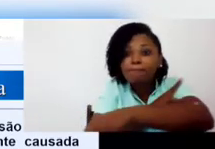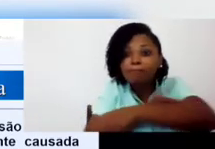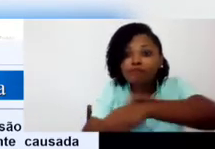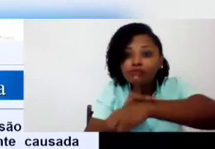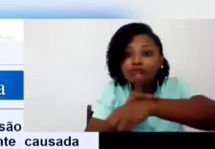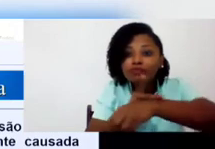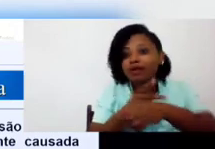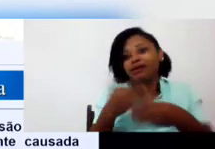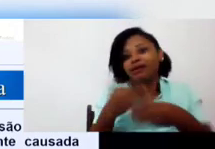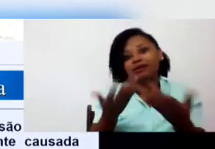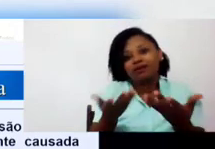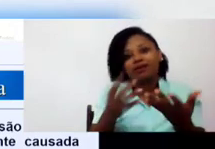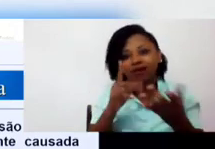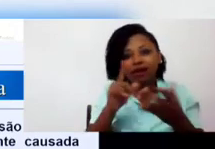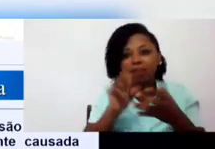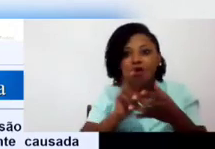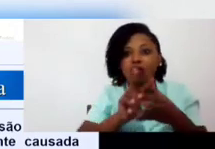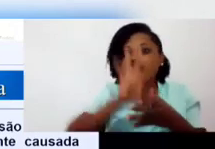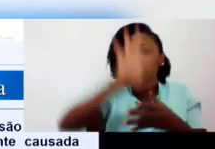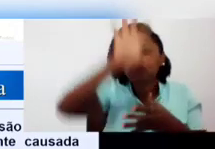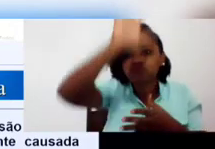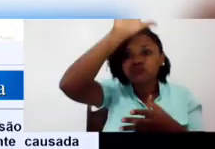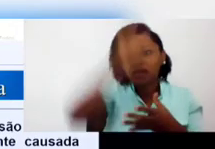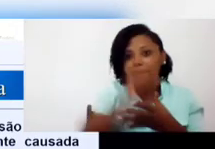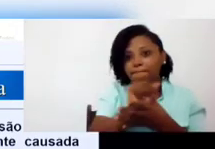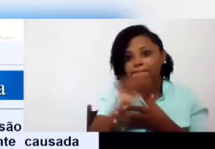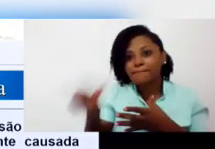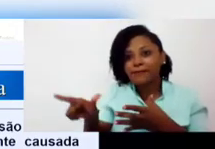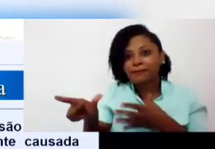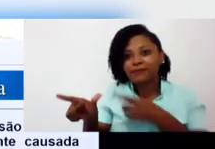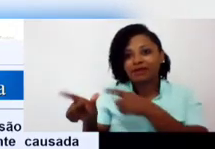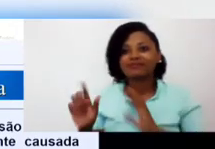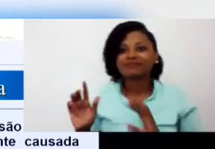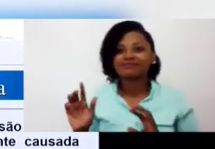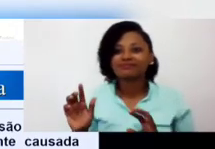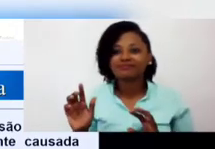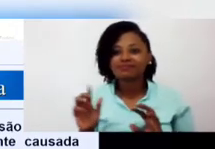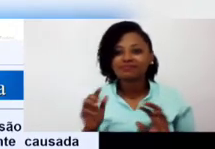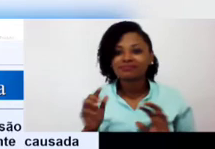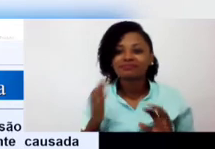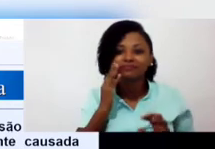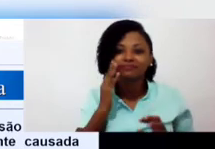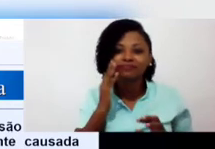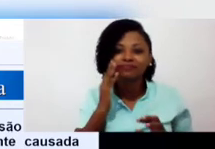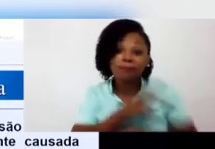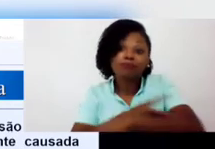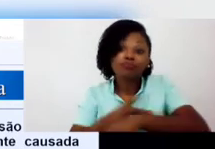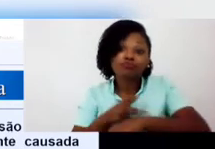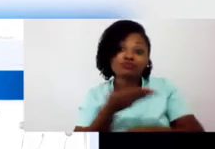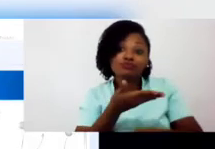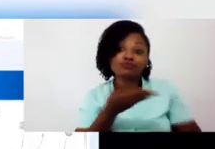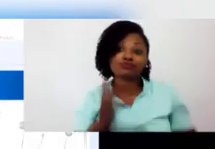tenho um soluto e solvente, é lógico que o solvente puro vai ser sempre maior, porque ele não tem essa barreira,